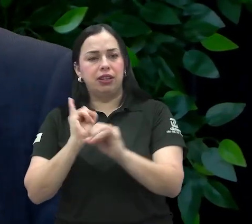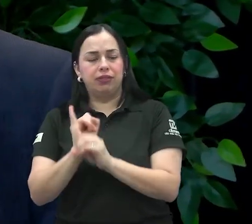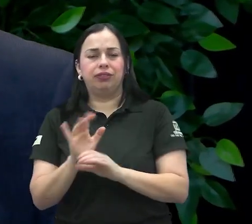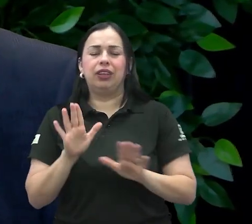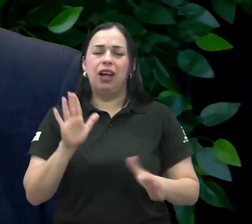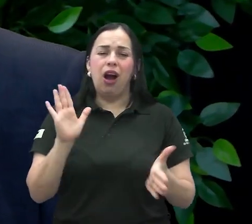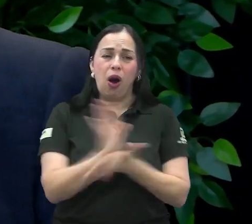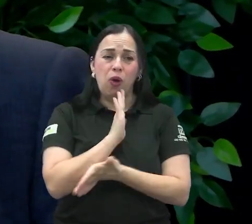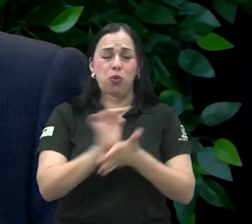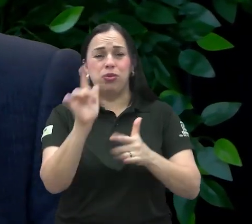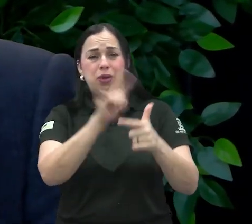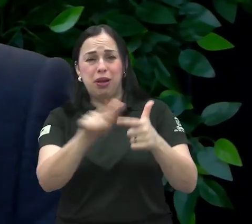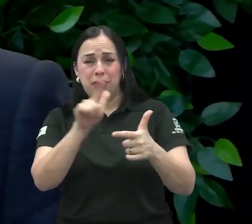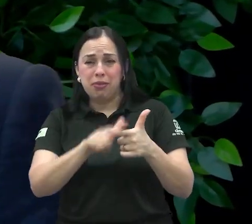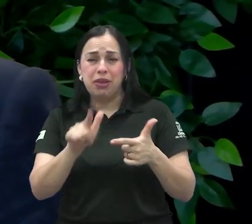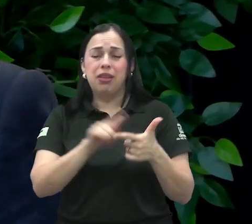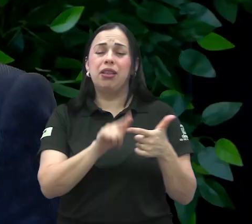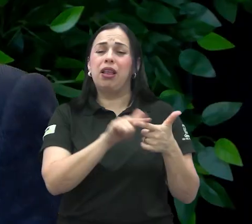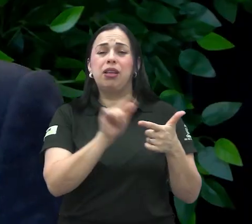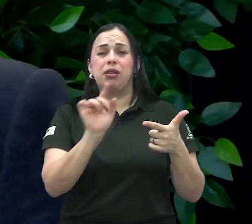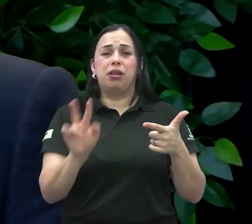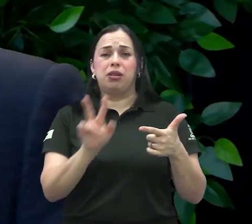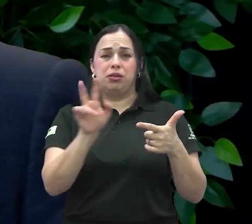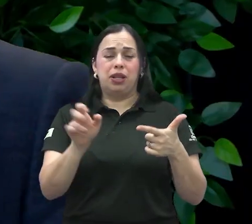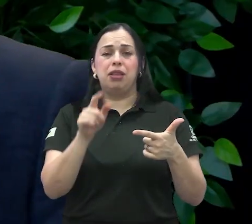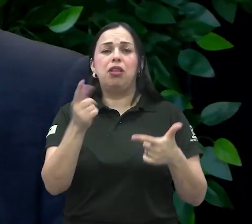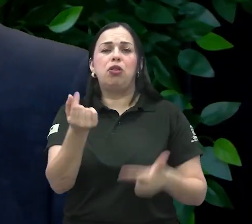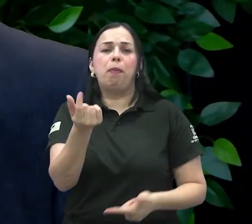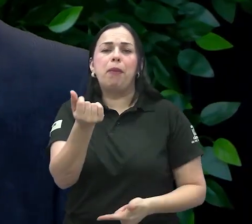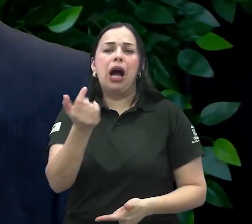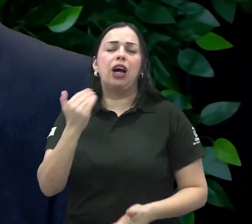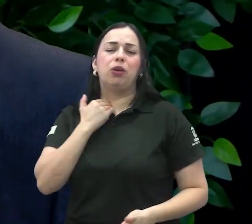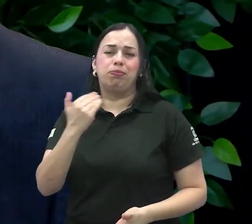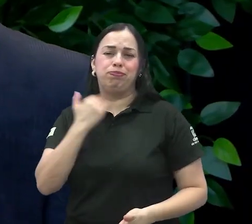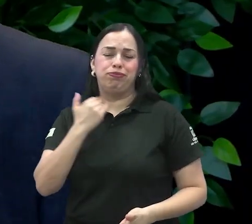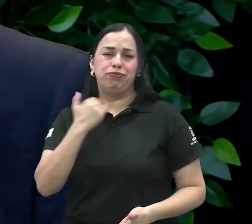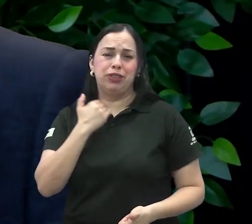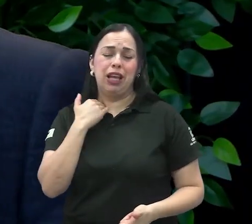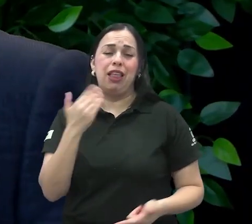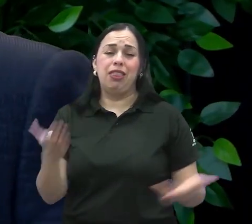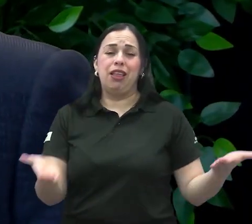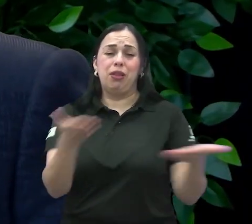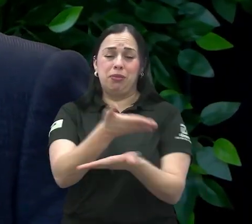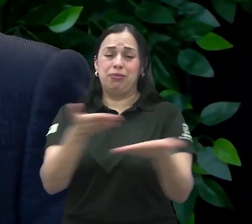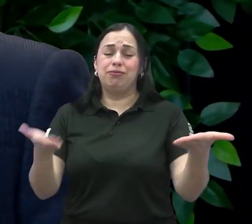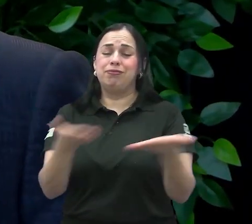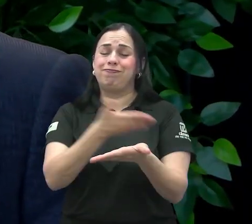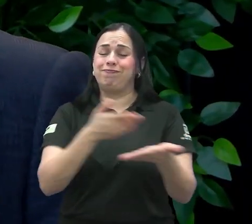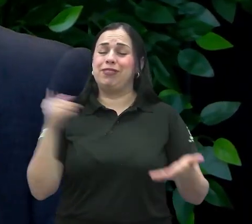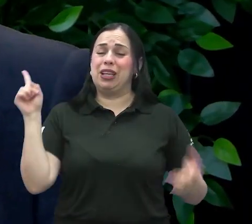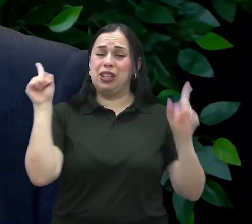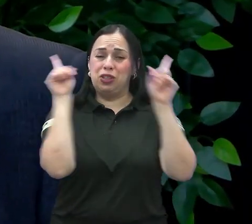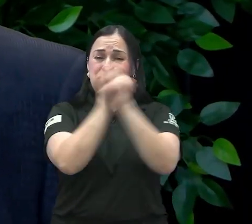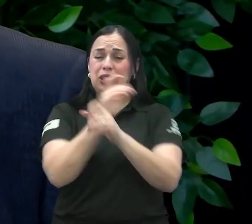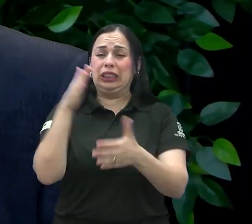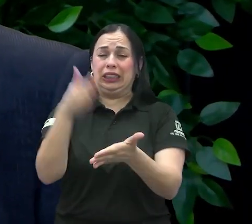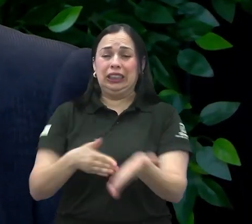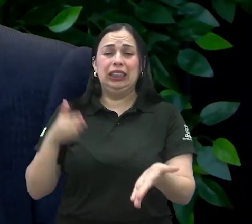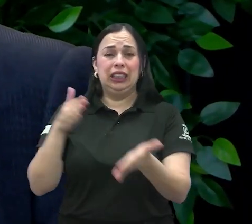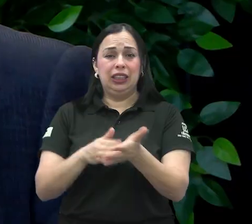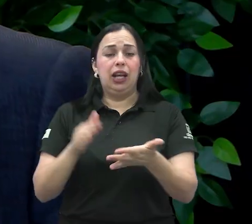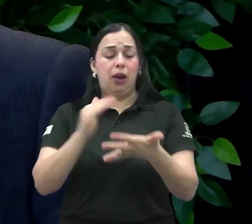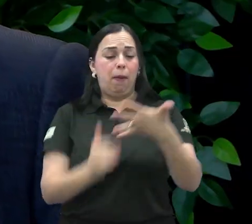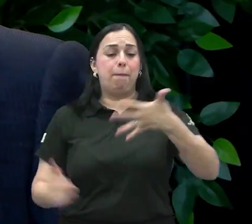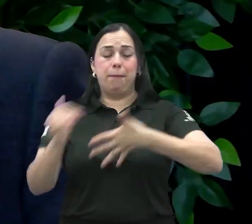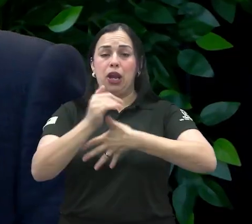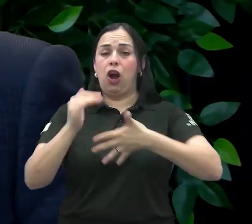na população. Muitos problemas que chegam até a gente, problemas com relações bancárias, com instituições bancárias. Essas relações vêm ocasionando